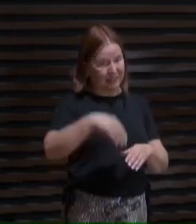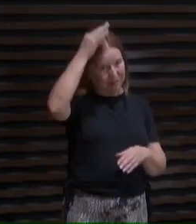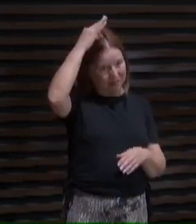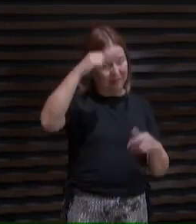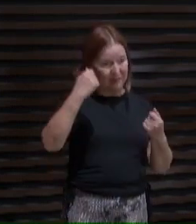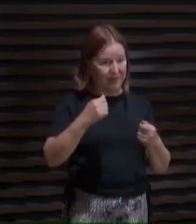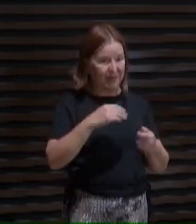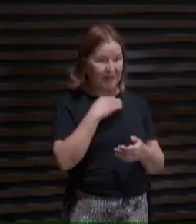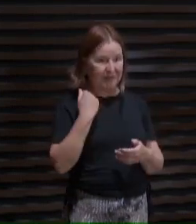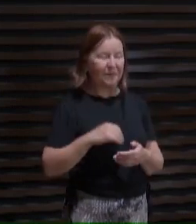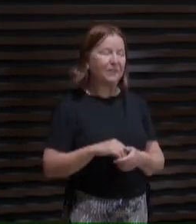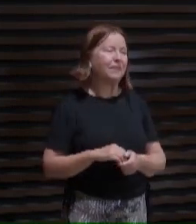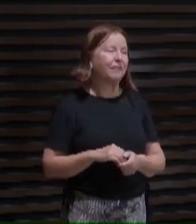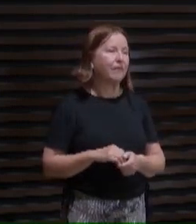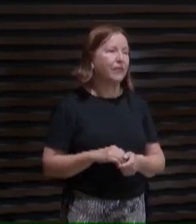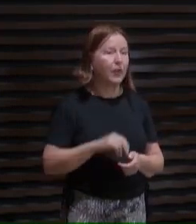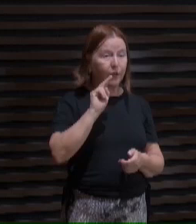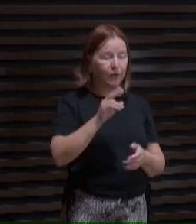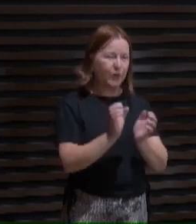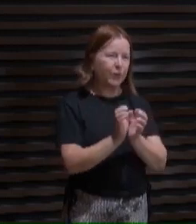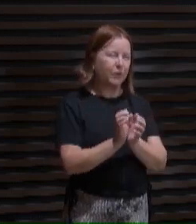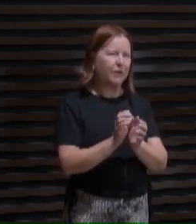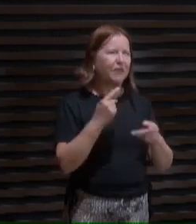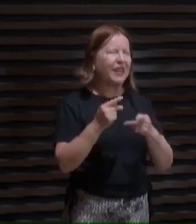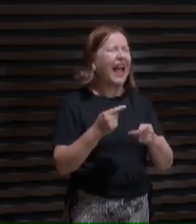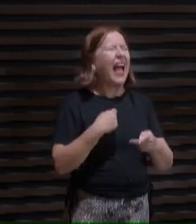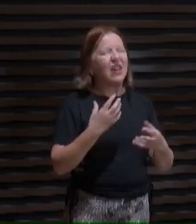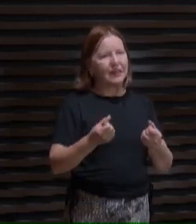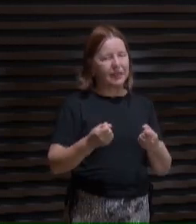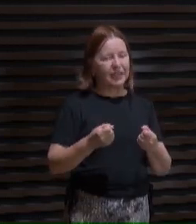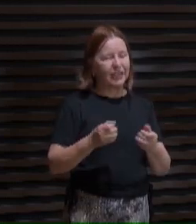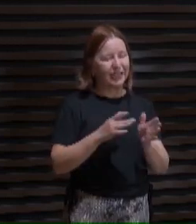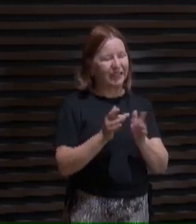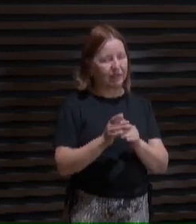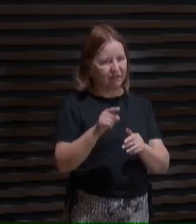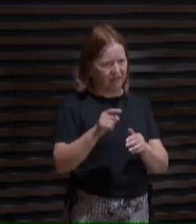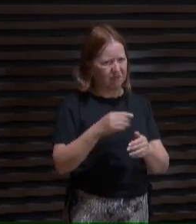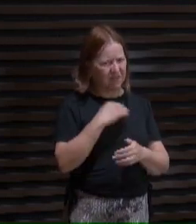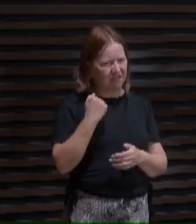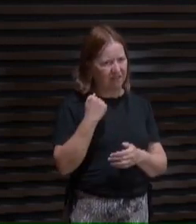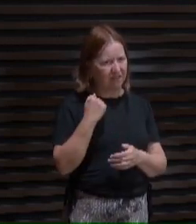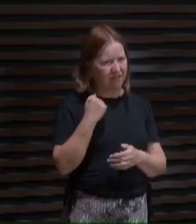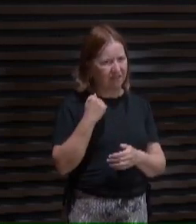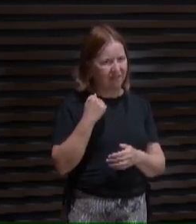Eu tenho visto uma turma aí, eu aceitei Jesus. Você morreu?